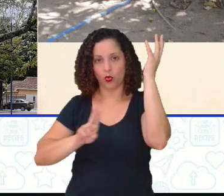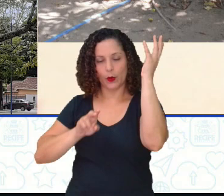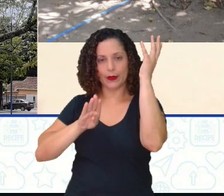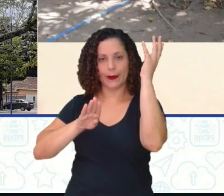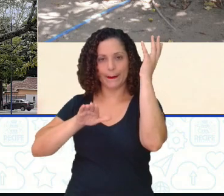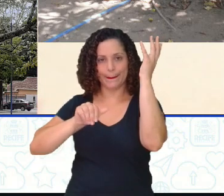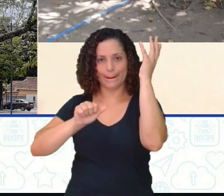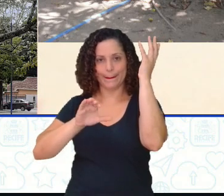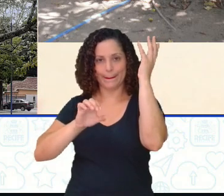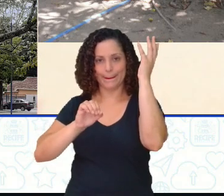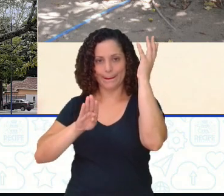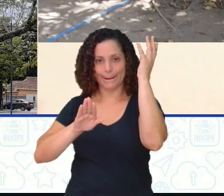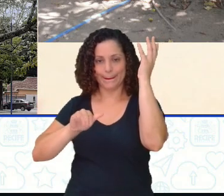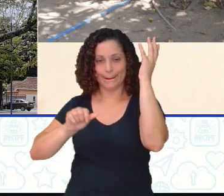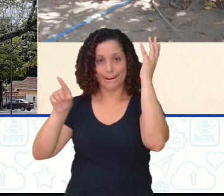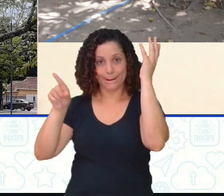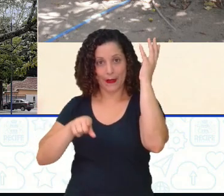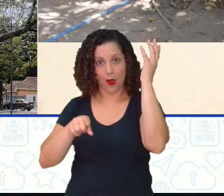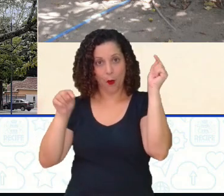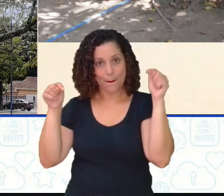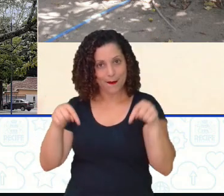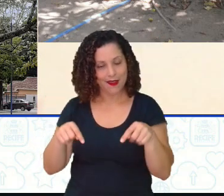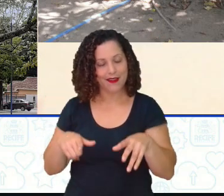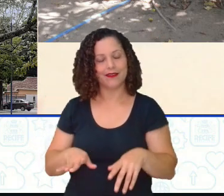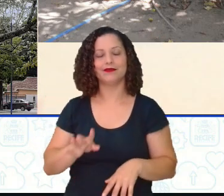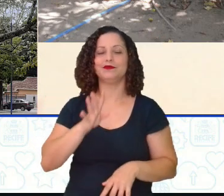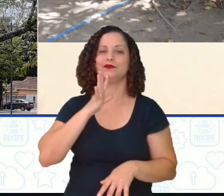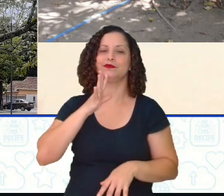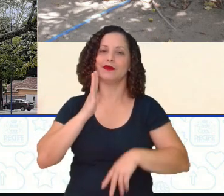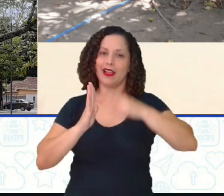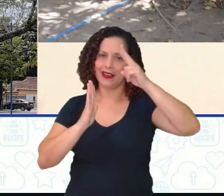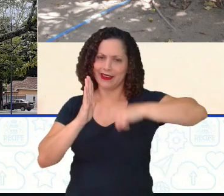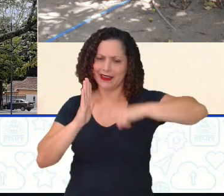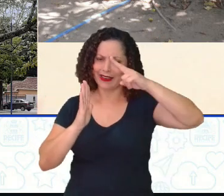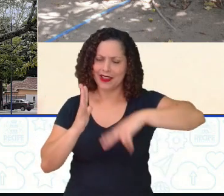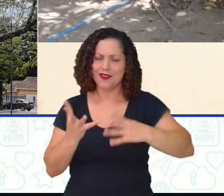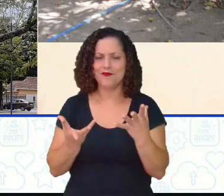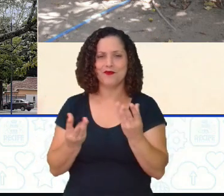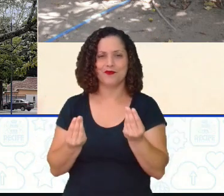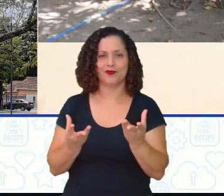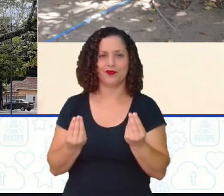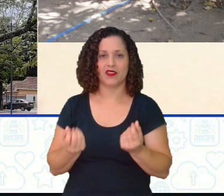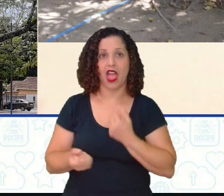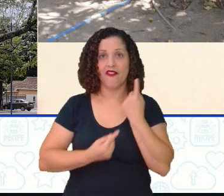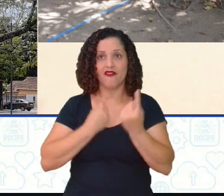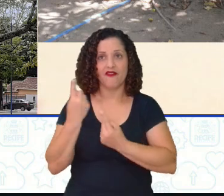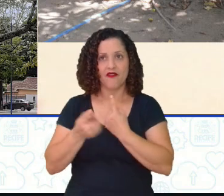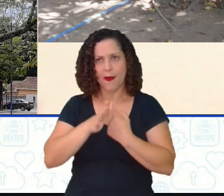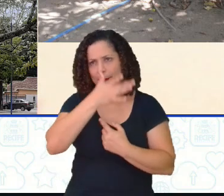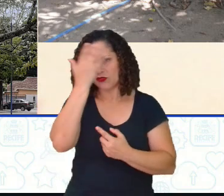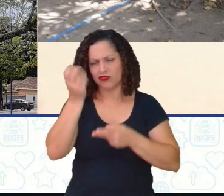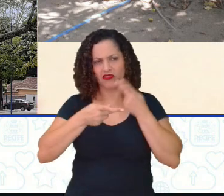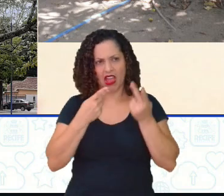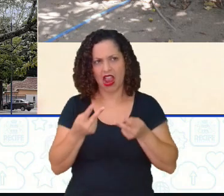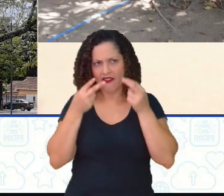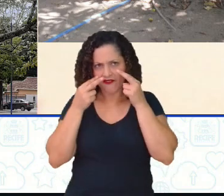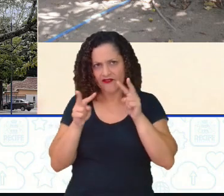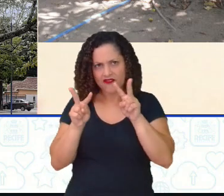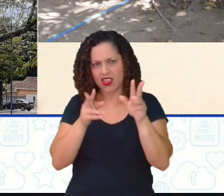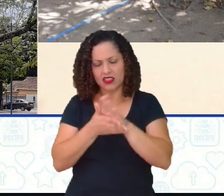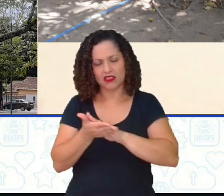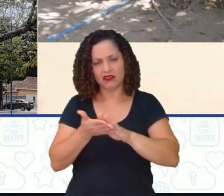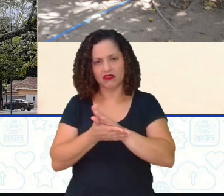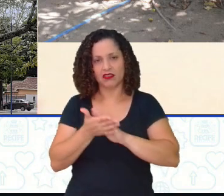Esse baobá que a gente já leu bastante no livro do Pequeno Príncipe, muita gente diz que nunca viu. Existe a Praça